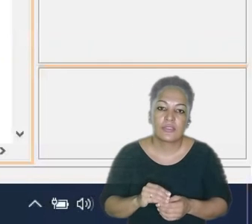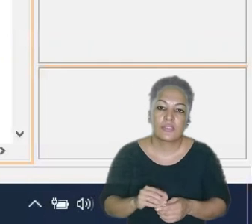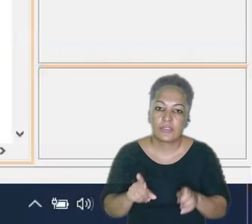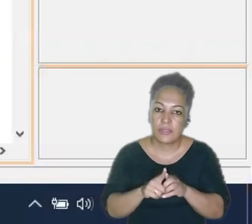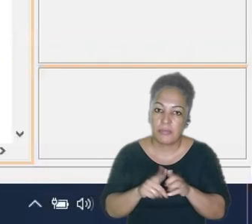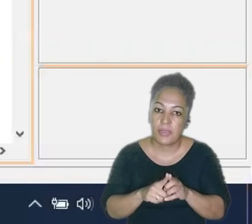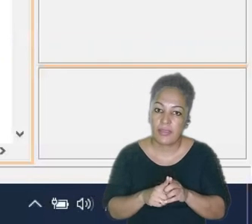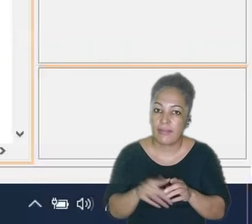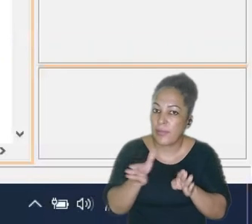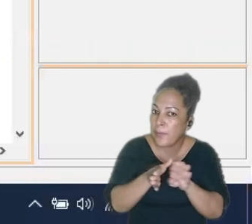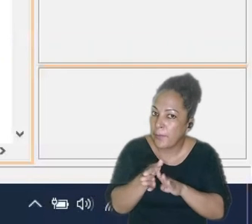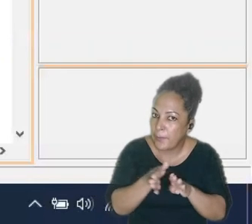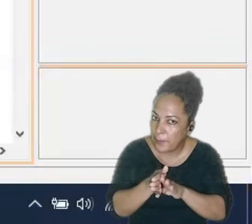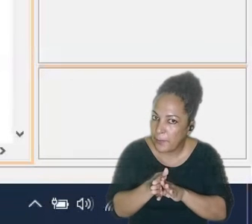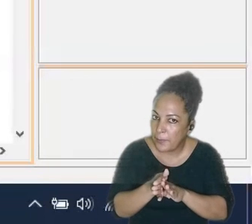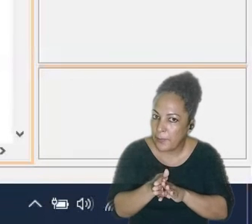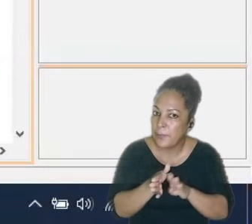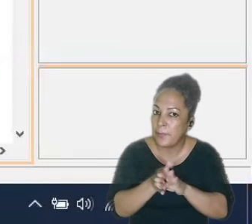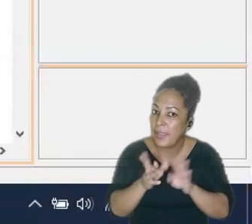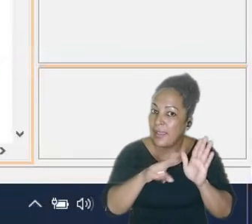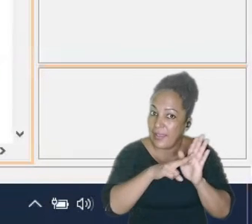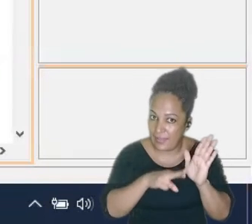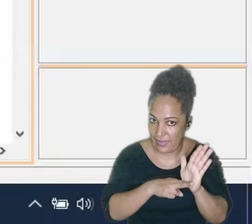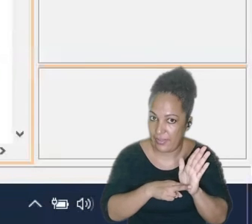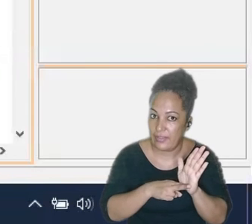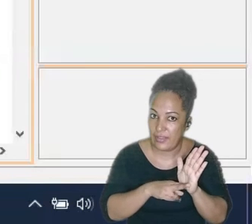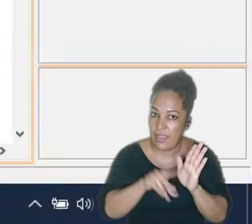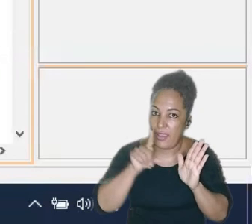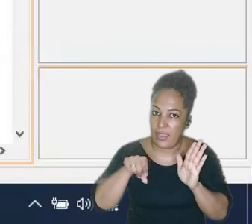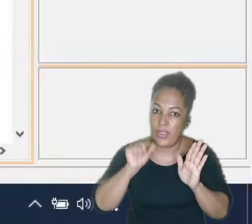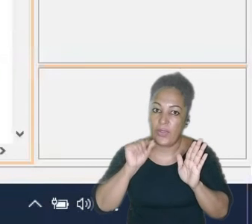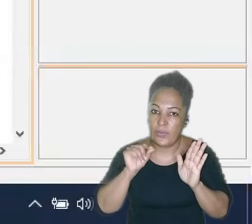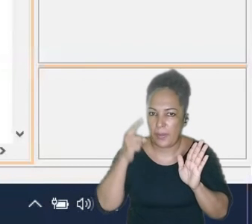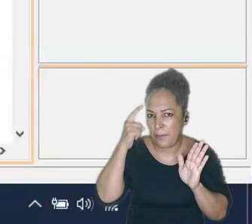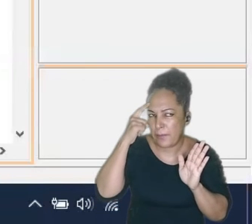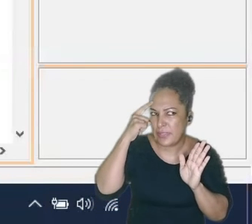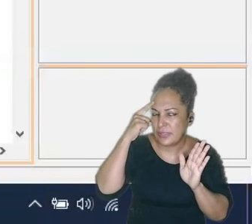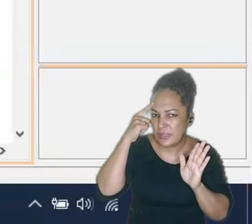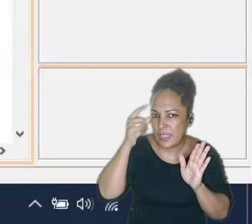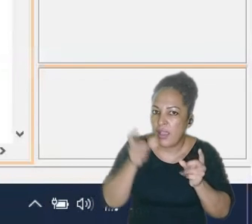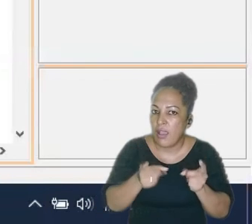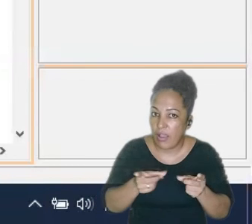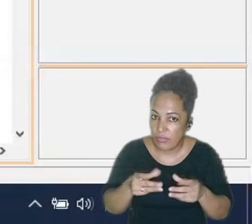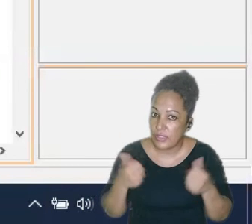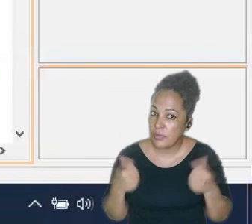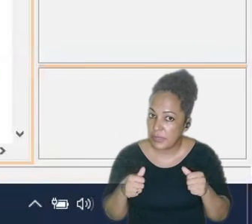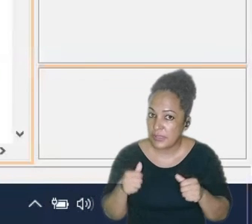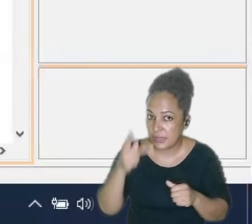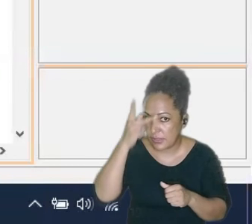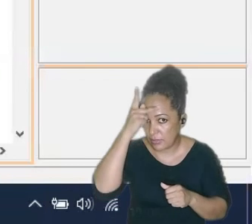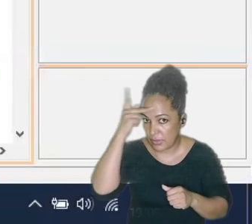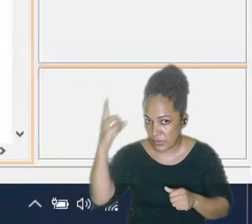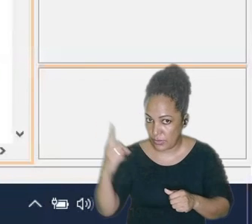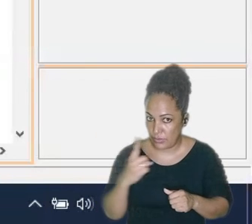mais características, e dica não, né? A regra você tem que pensar, gente,